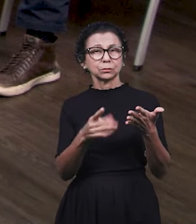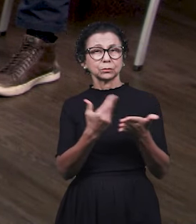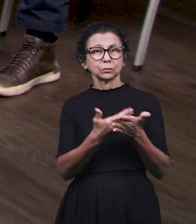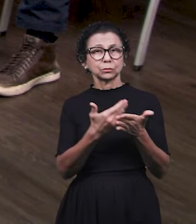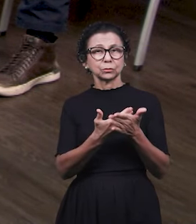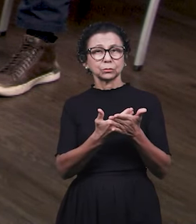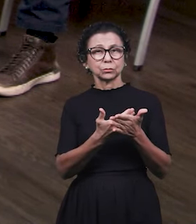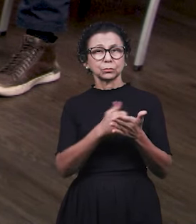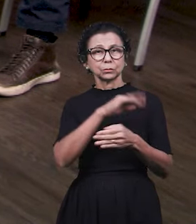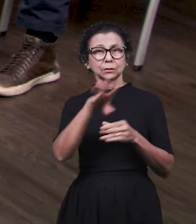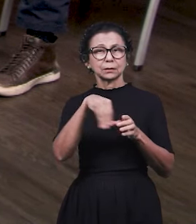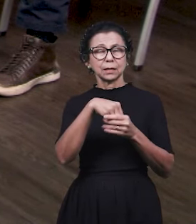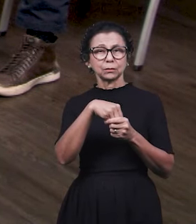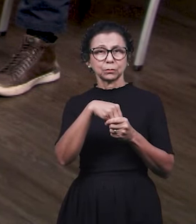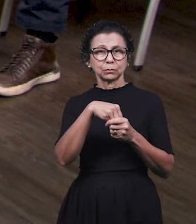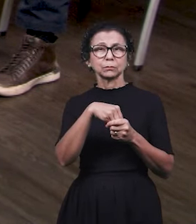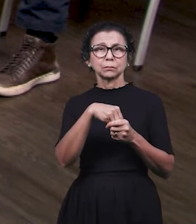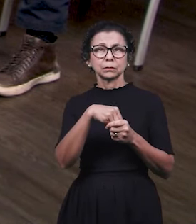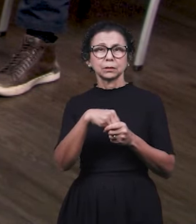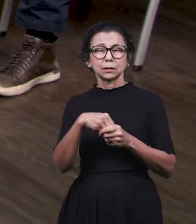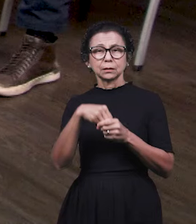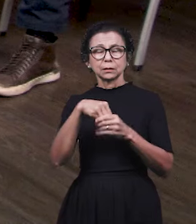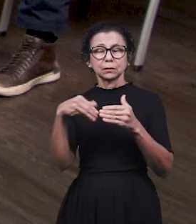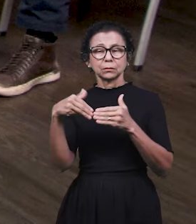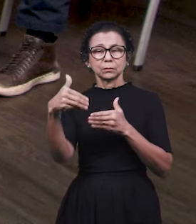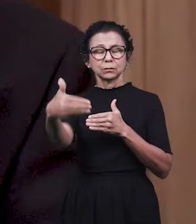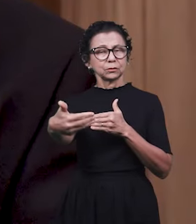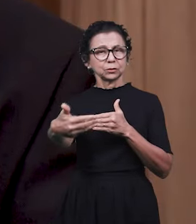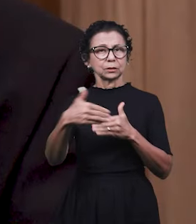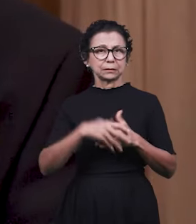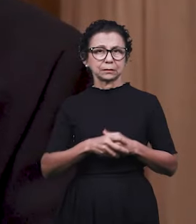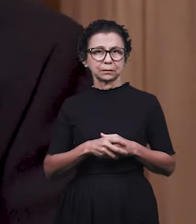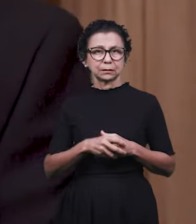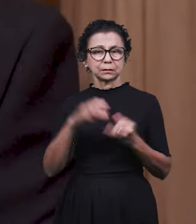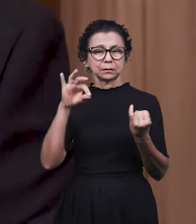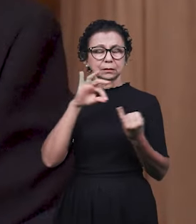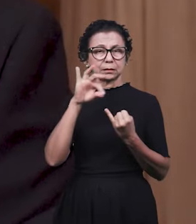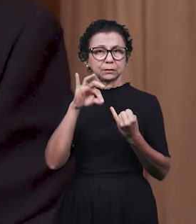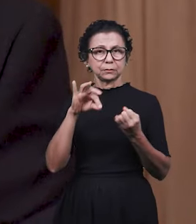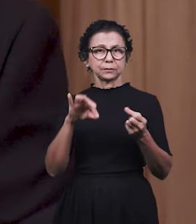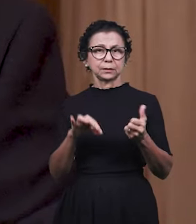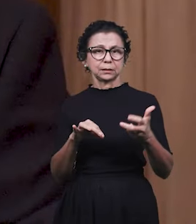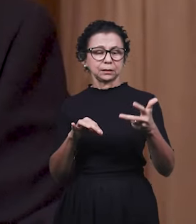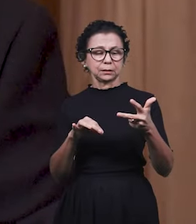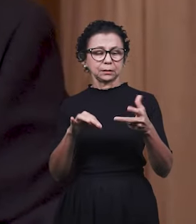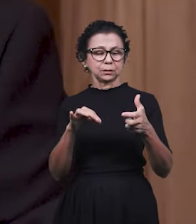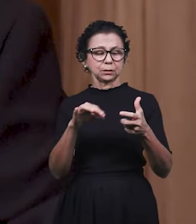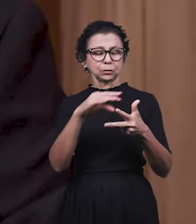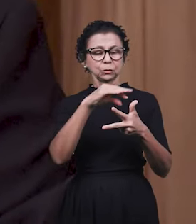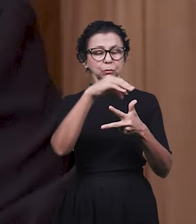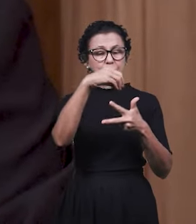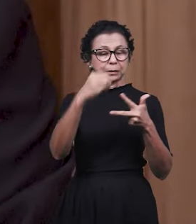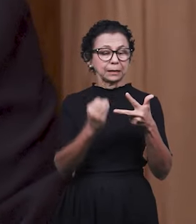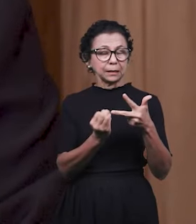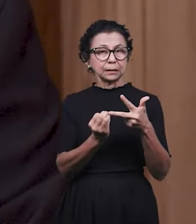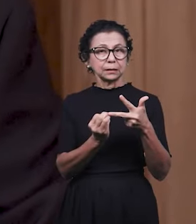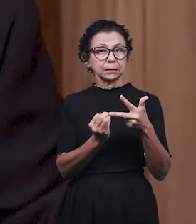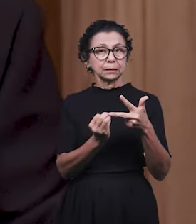que aparecem no nosso dia a dia. E provas como o processo seletivo do IFES e o Enem, eles querem justamente